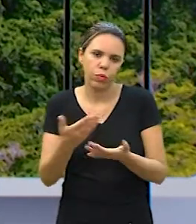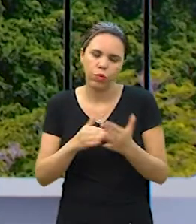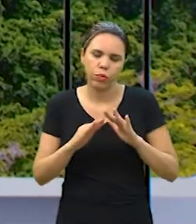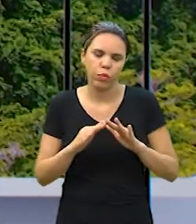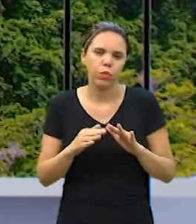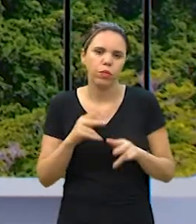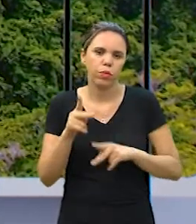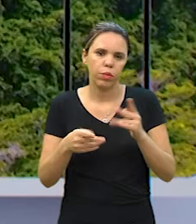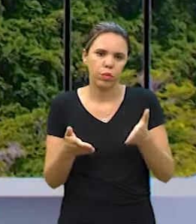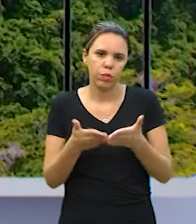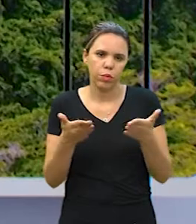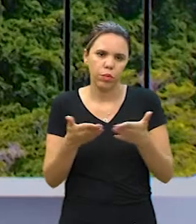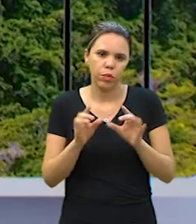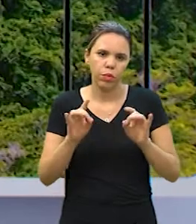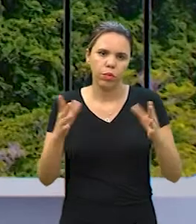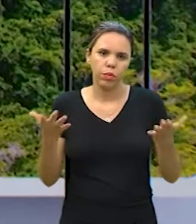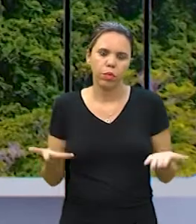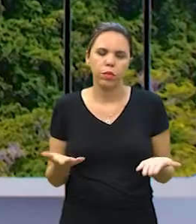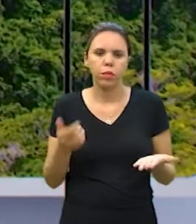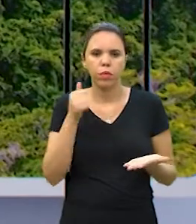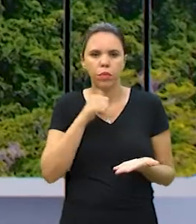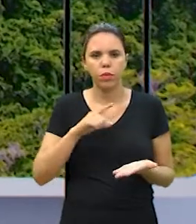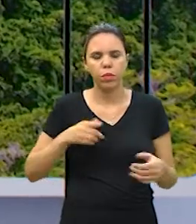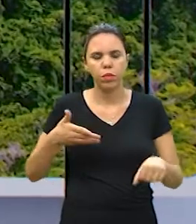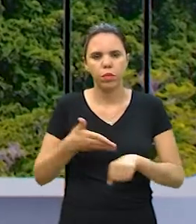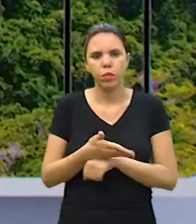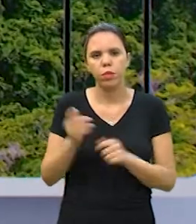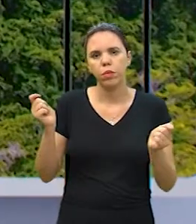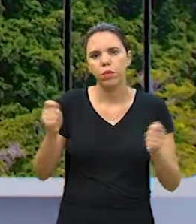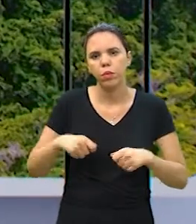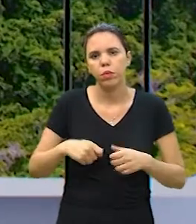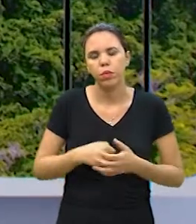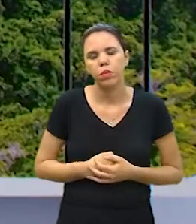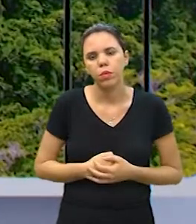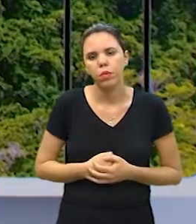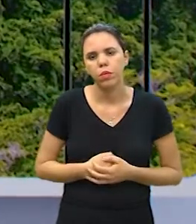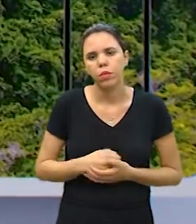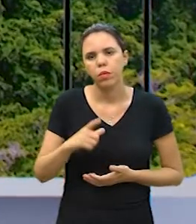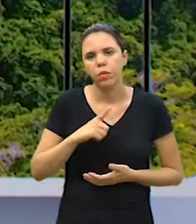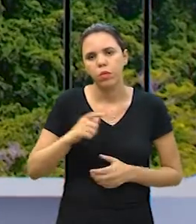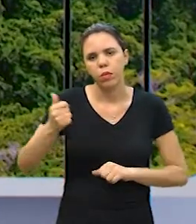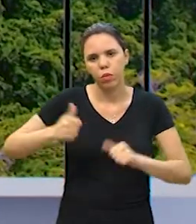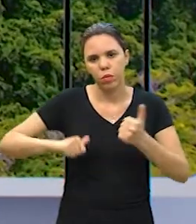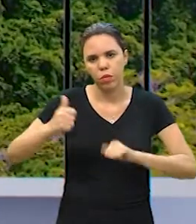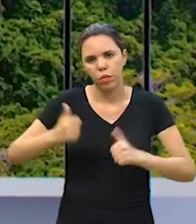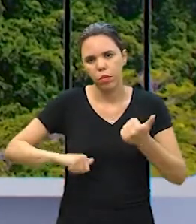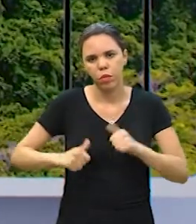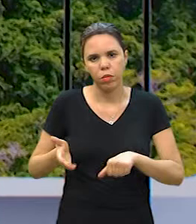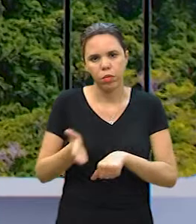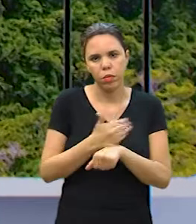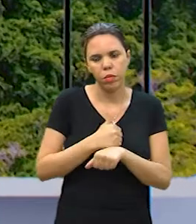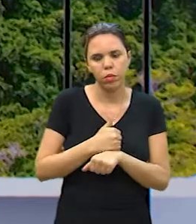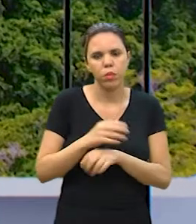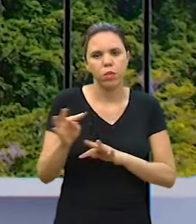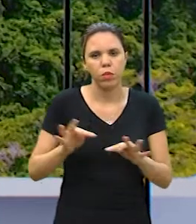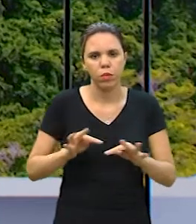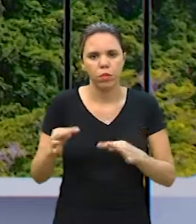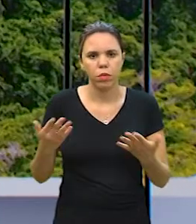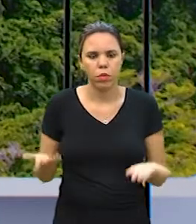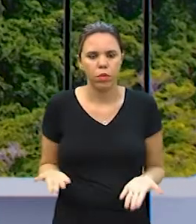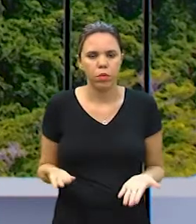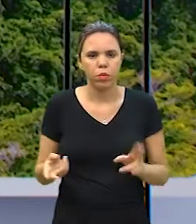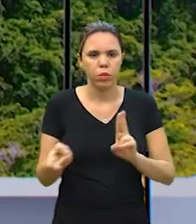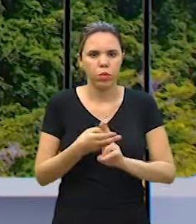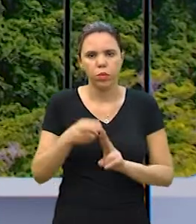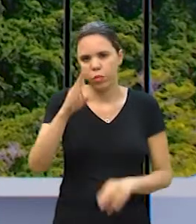uma questão da classe social faz toda a diferença no quanto a mulher tem o acesso e a possibilidade de ter um diagnóstico anterior e precoce.